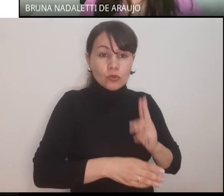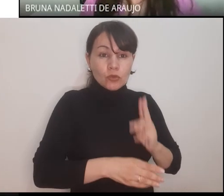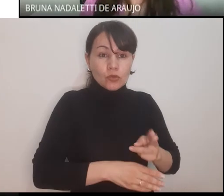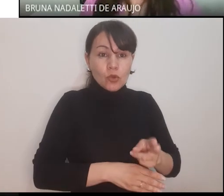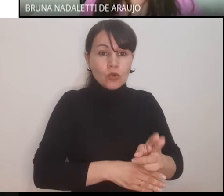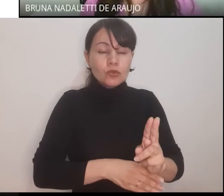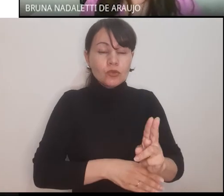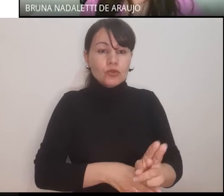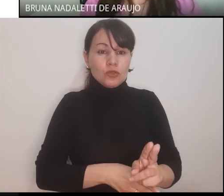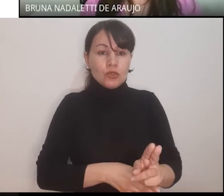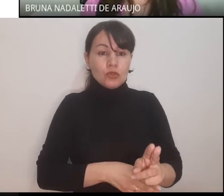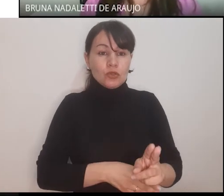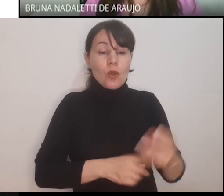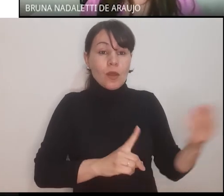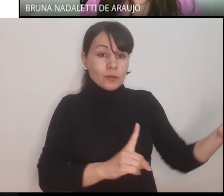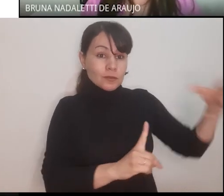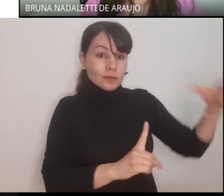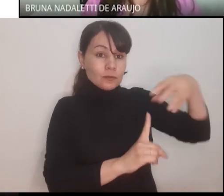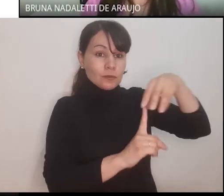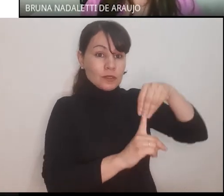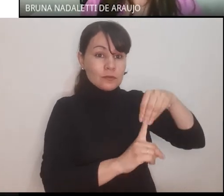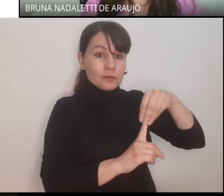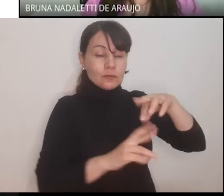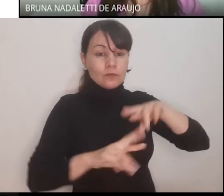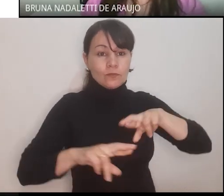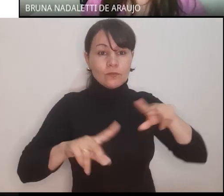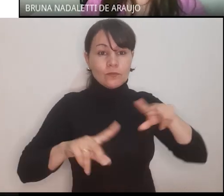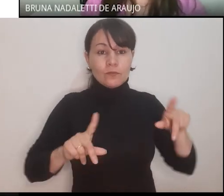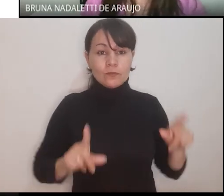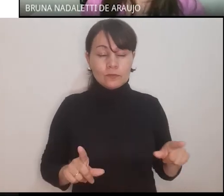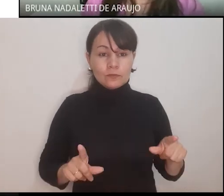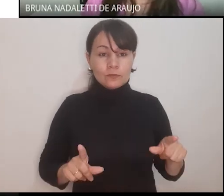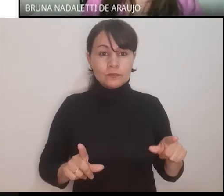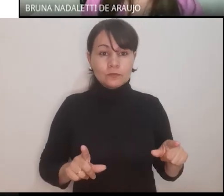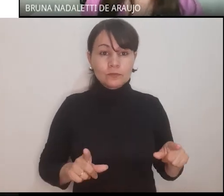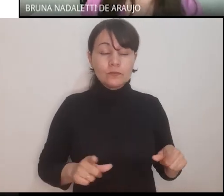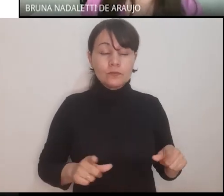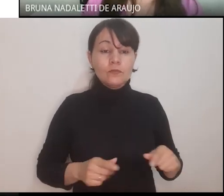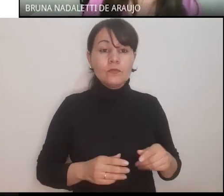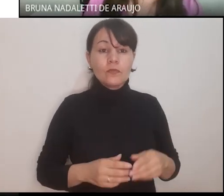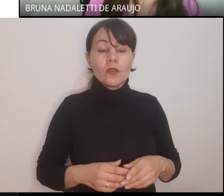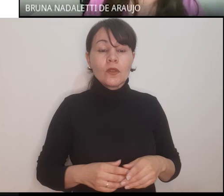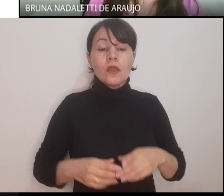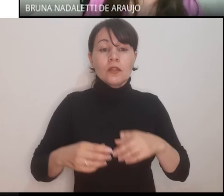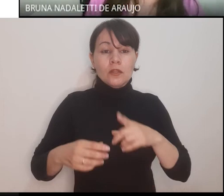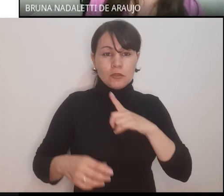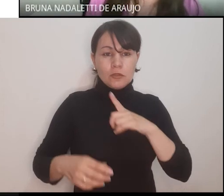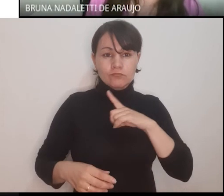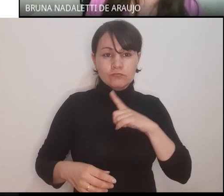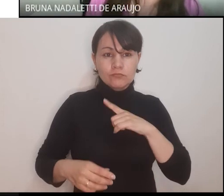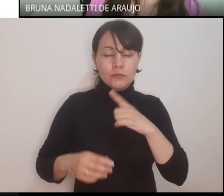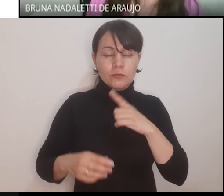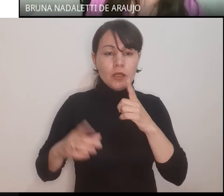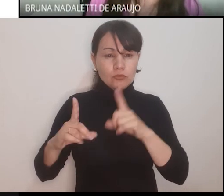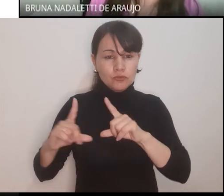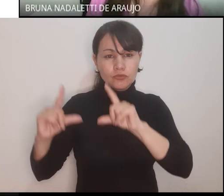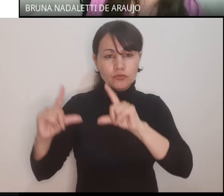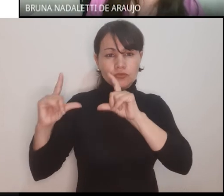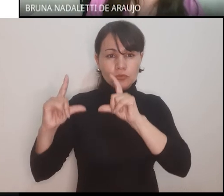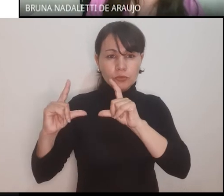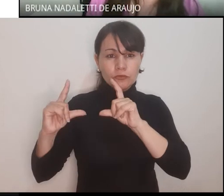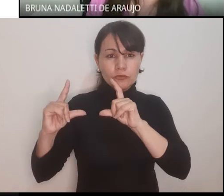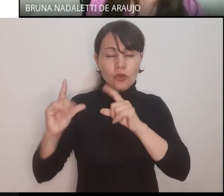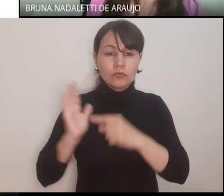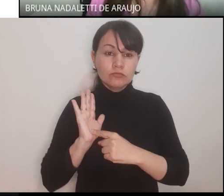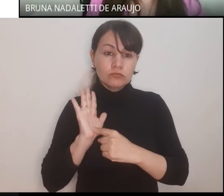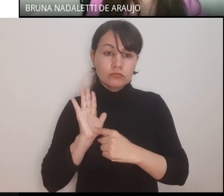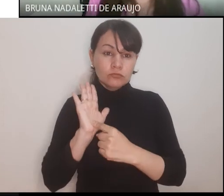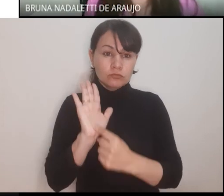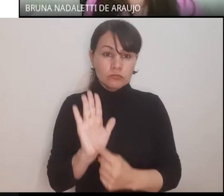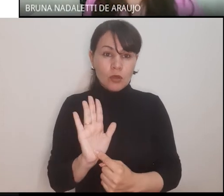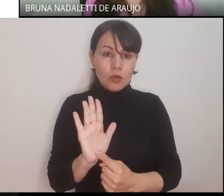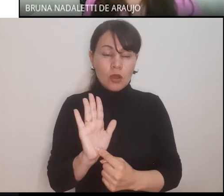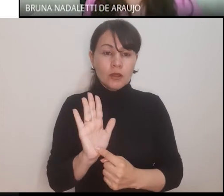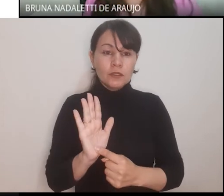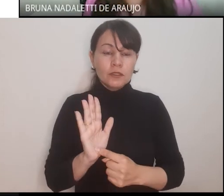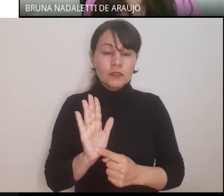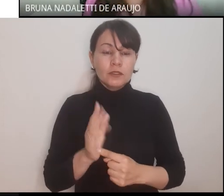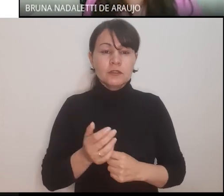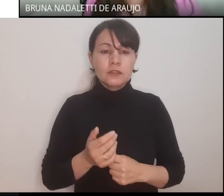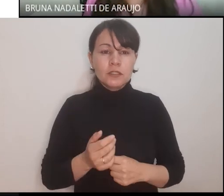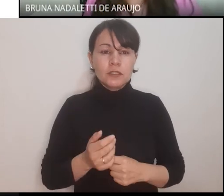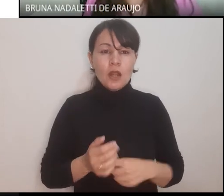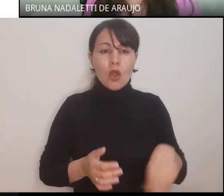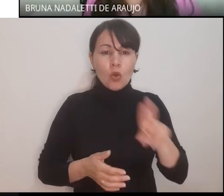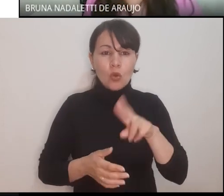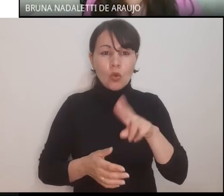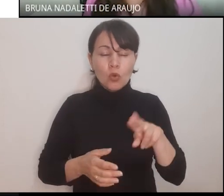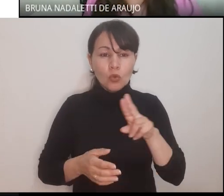é uma das principais diferenças. Aqui ao lado nós temos uma imagem, então, que nos mostra um kit